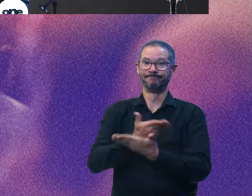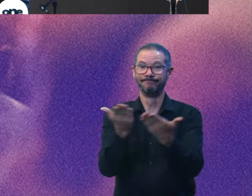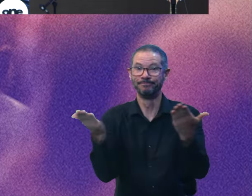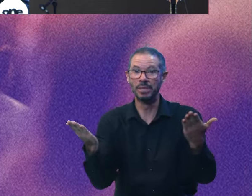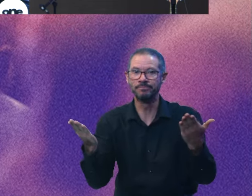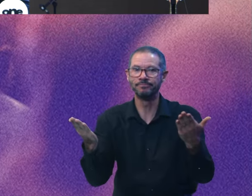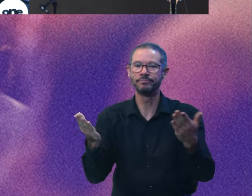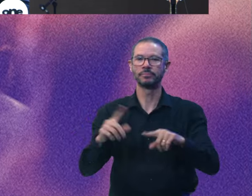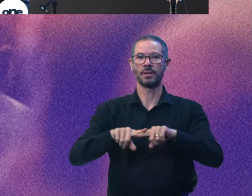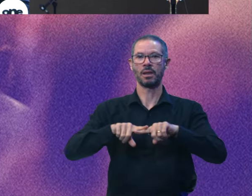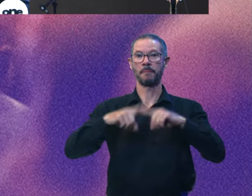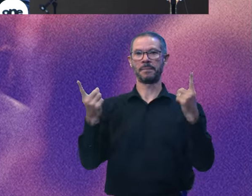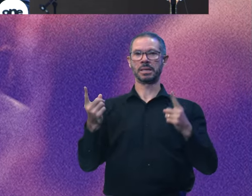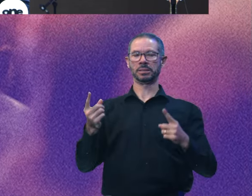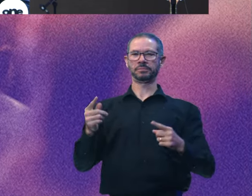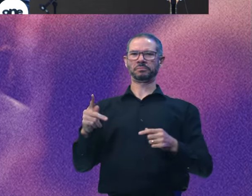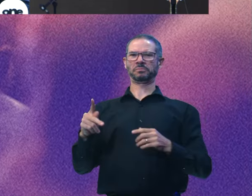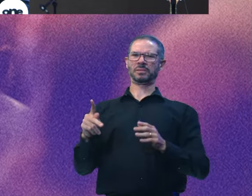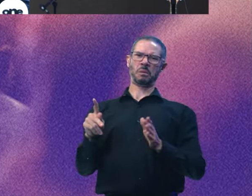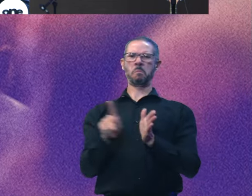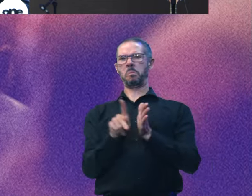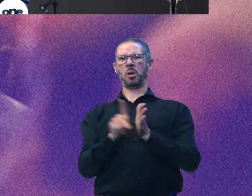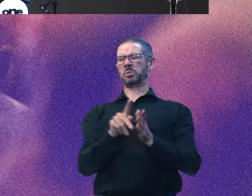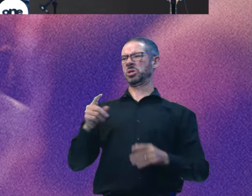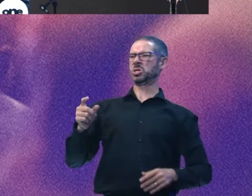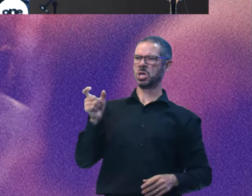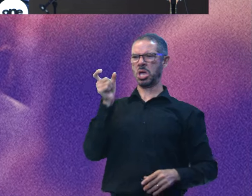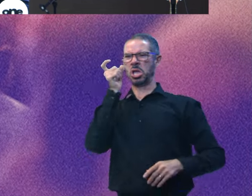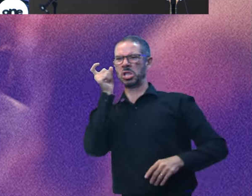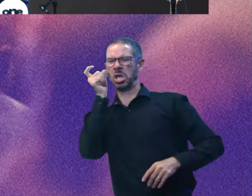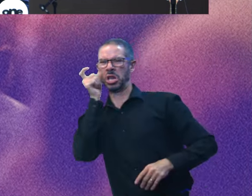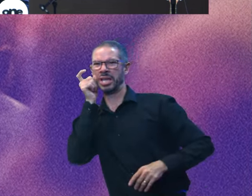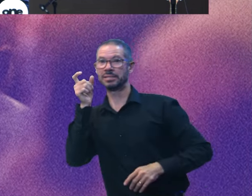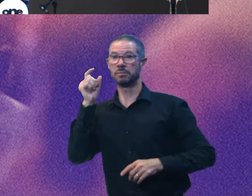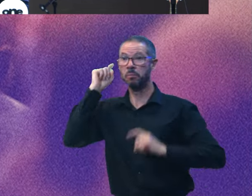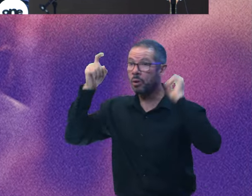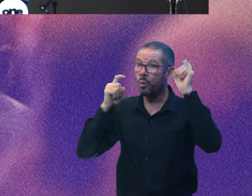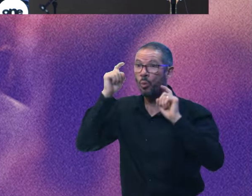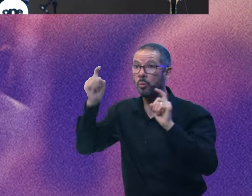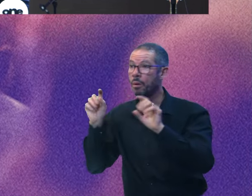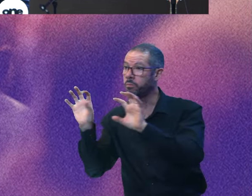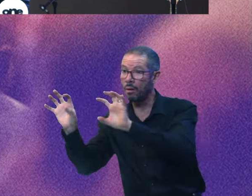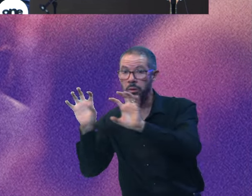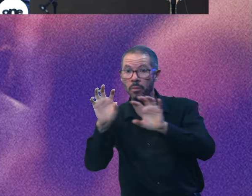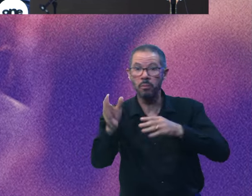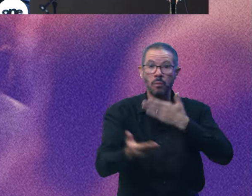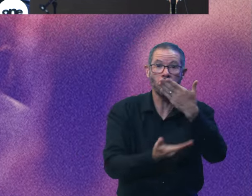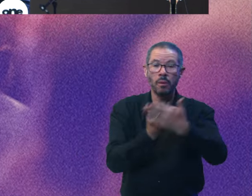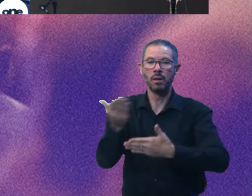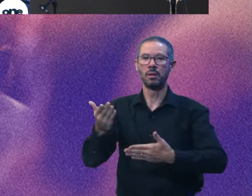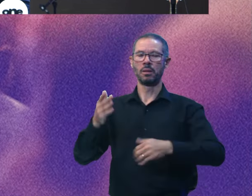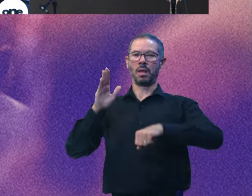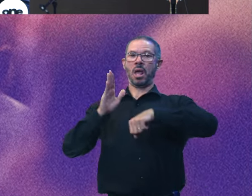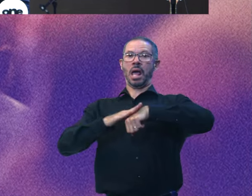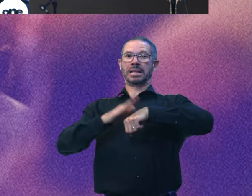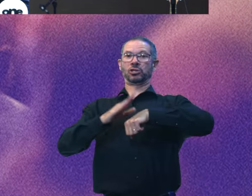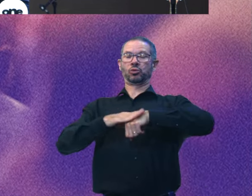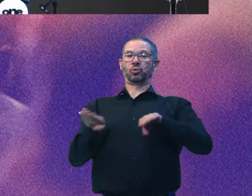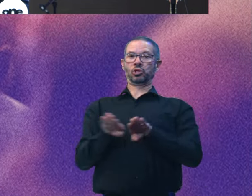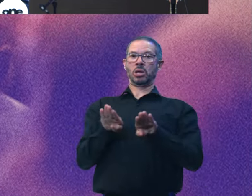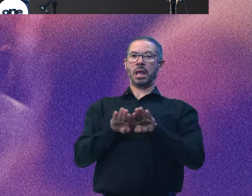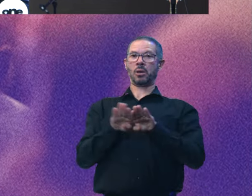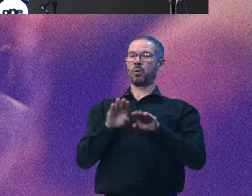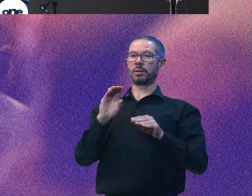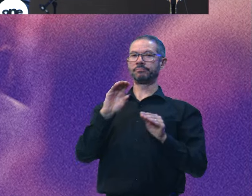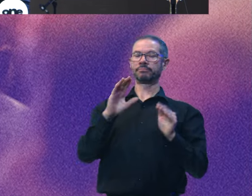Não procurem apenas os próprios interesses, mas preocupem-se também com os interesses alheios. Tenham a mesma atitude demonstrada